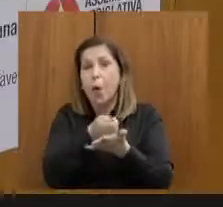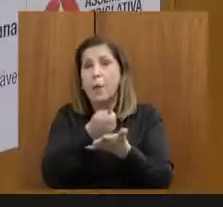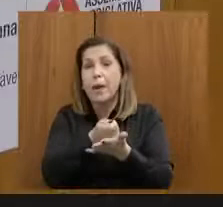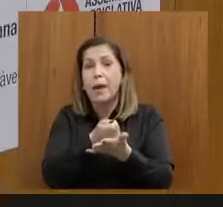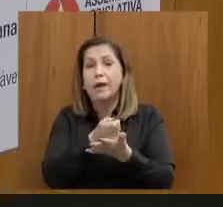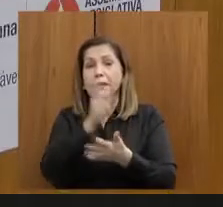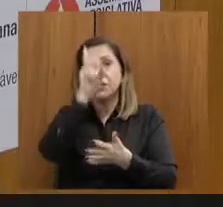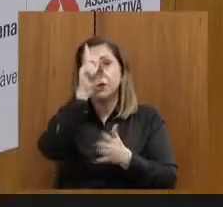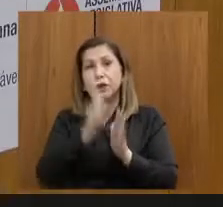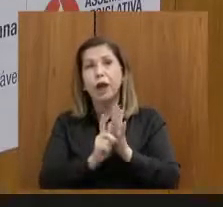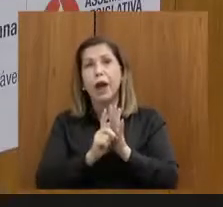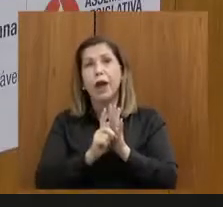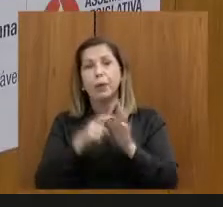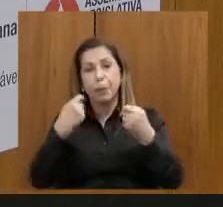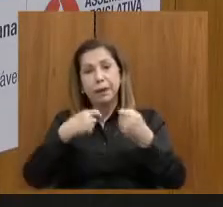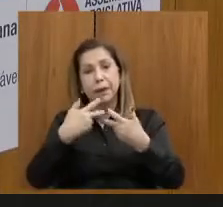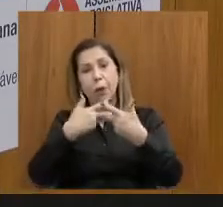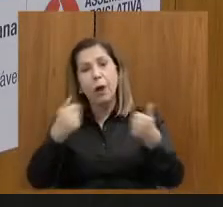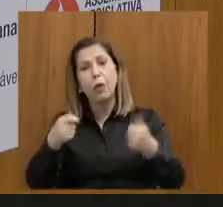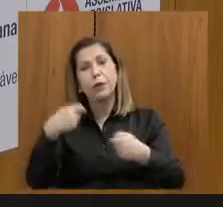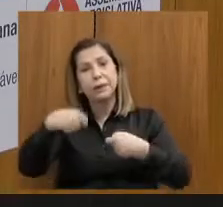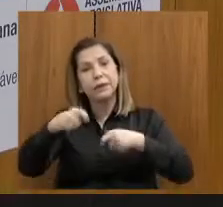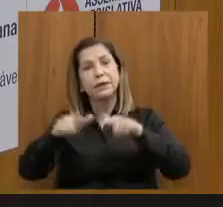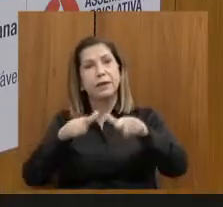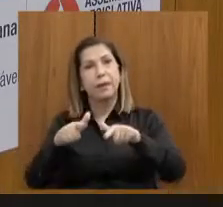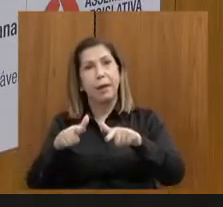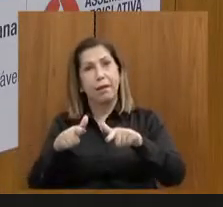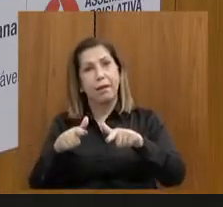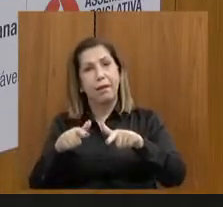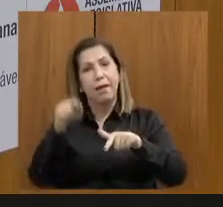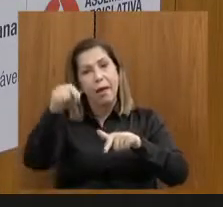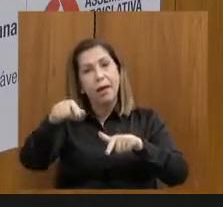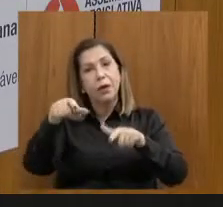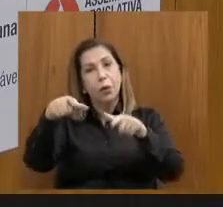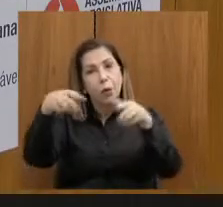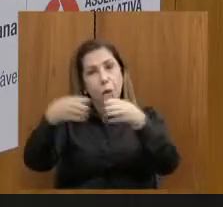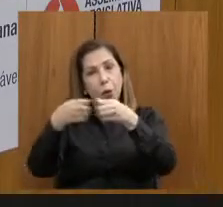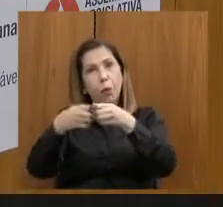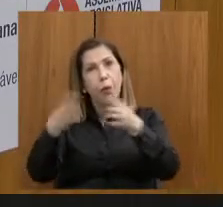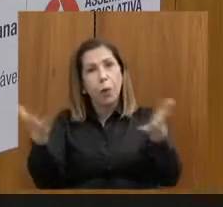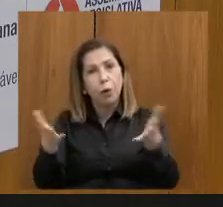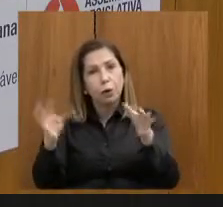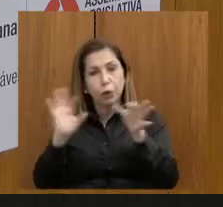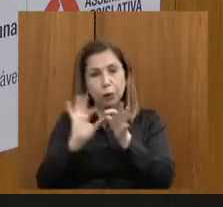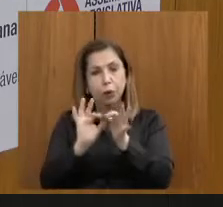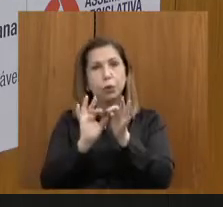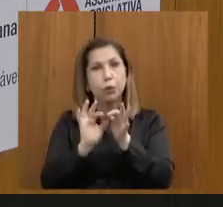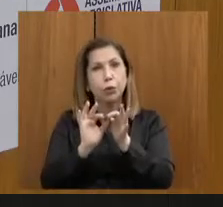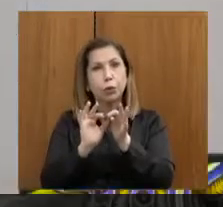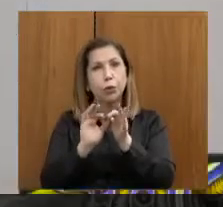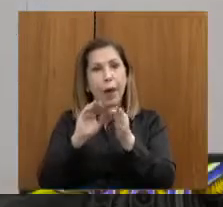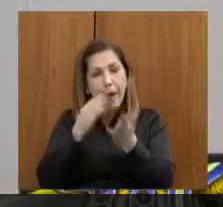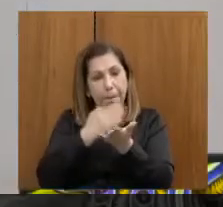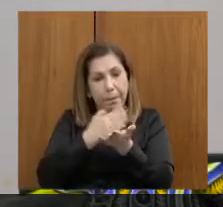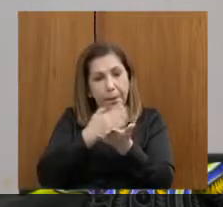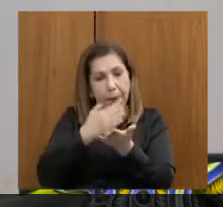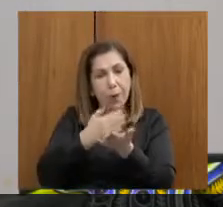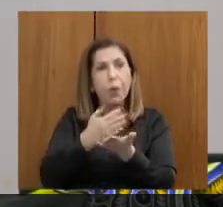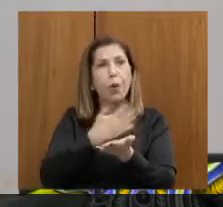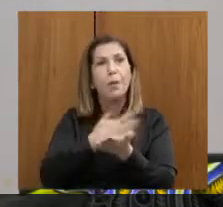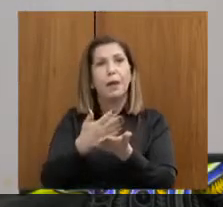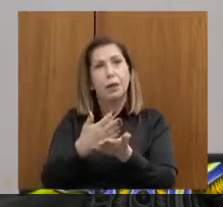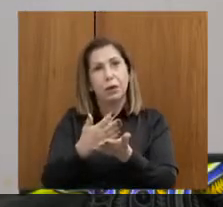por direito Precisam fazer algo para gente e eles estarem juntos aqui hoje a parte desse processo